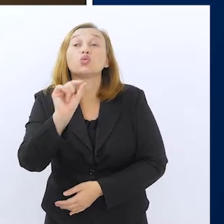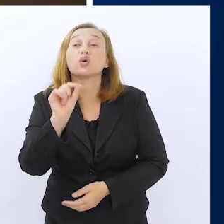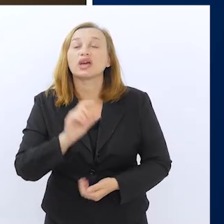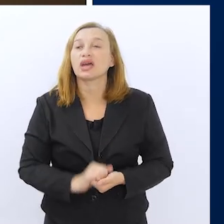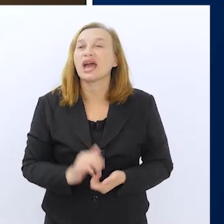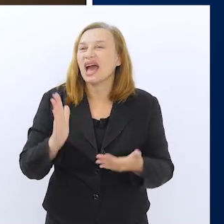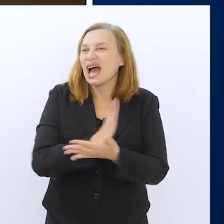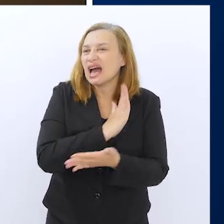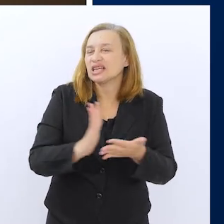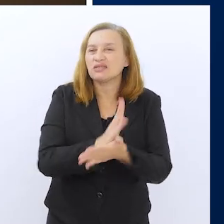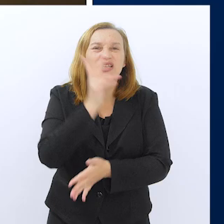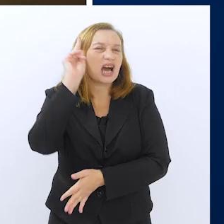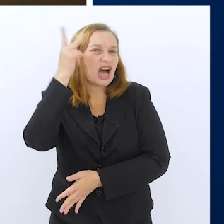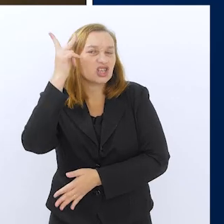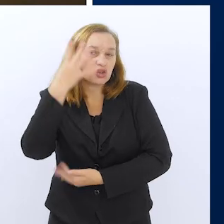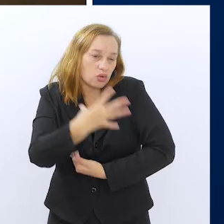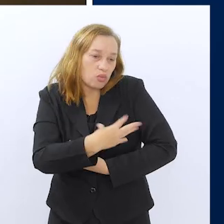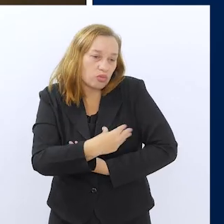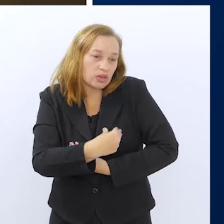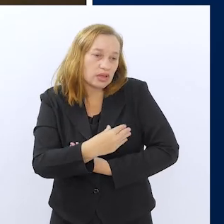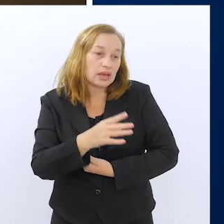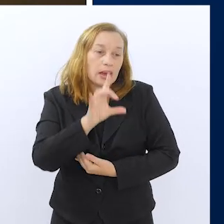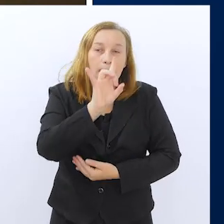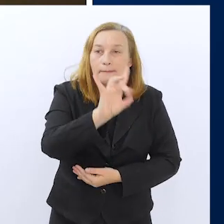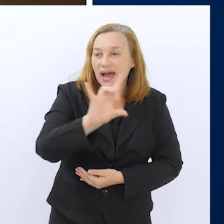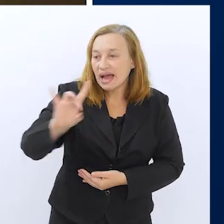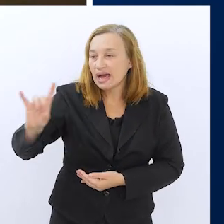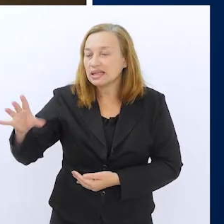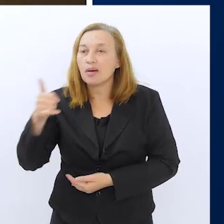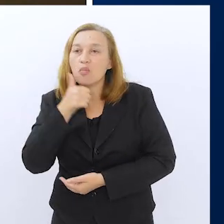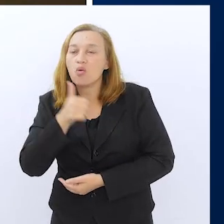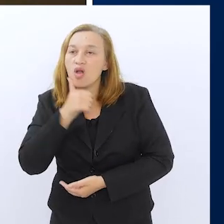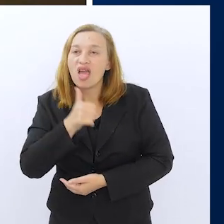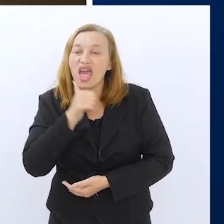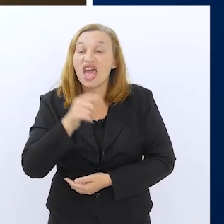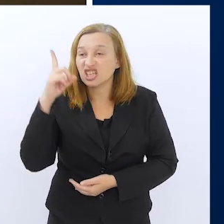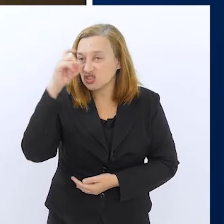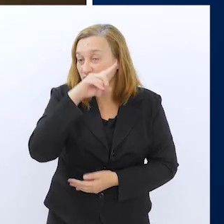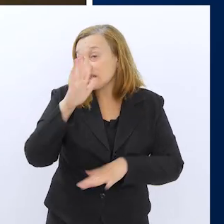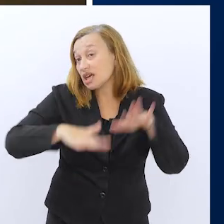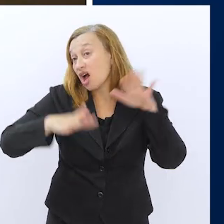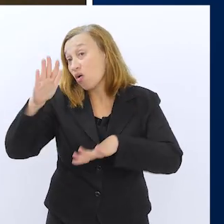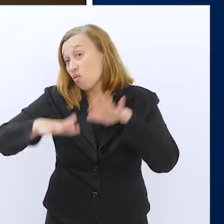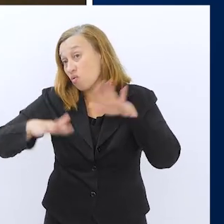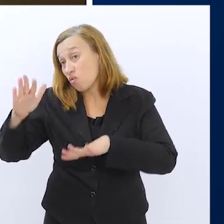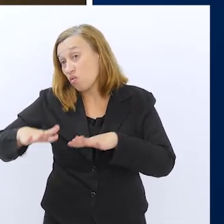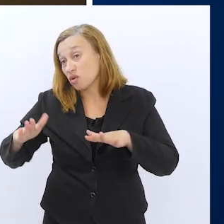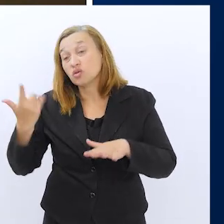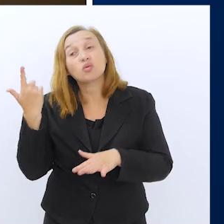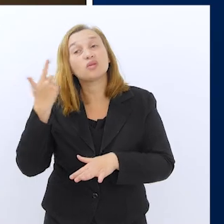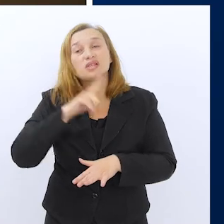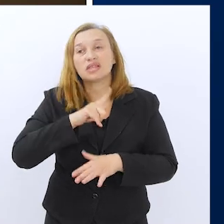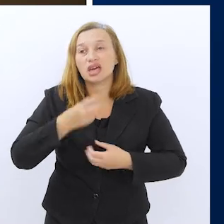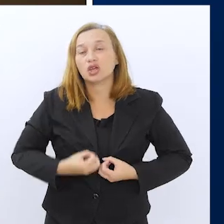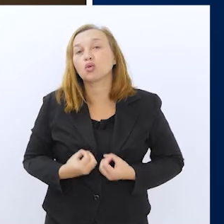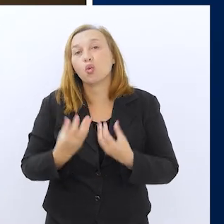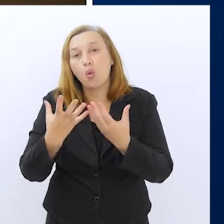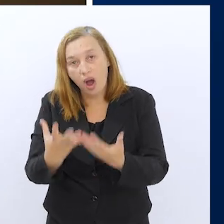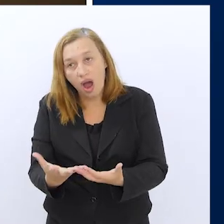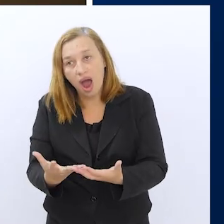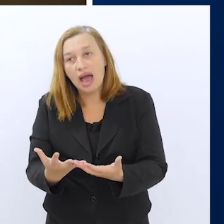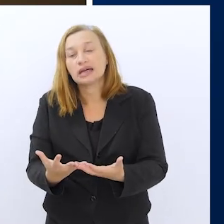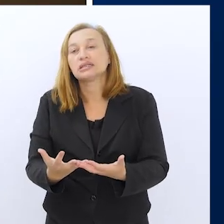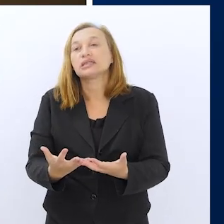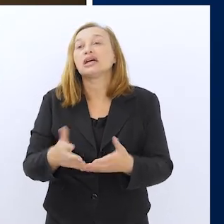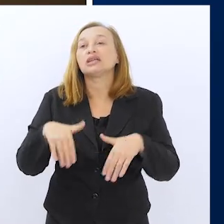O que que acontece? Às vezes a história da amamentação, né, para cada mulher é tão difícil e só algumas conseguem